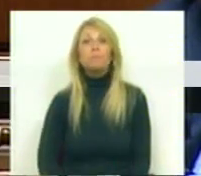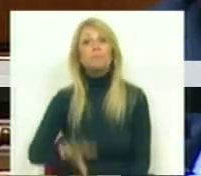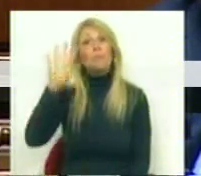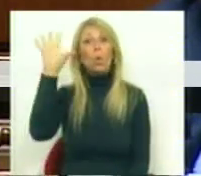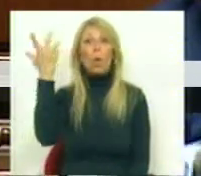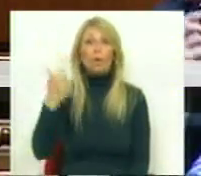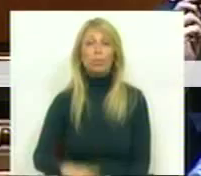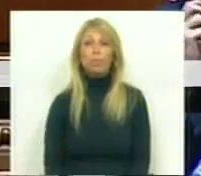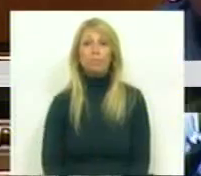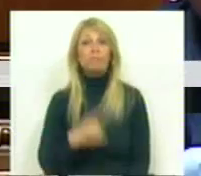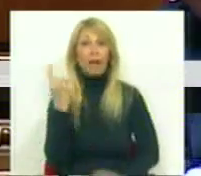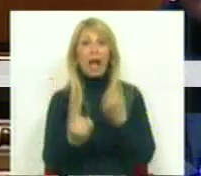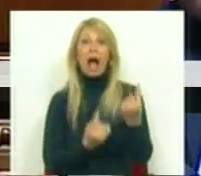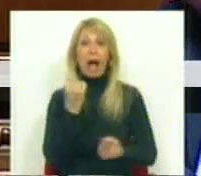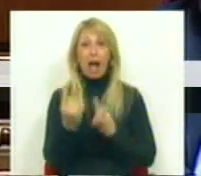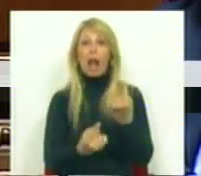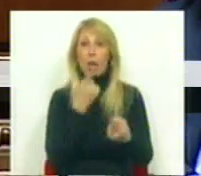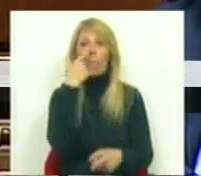quando alguma pergunta